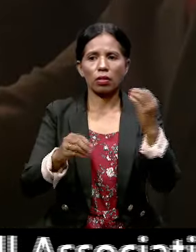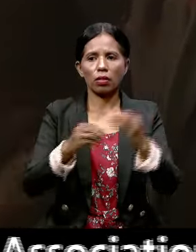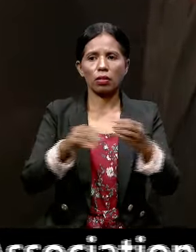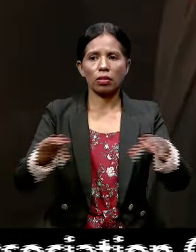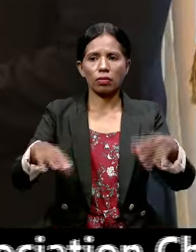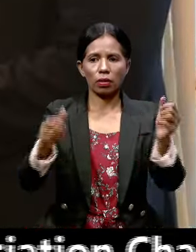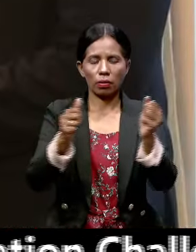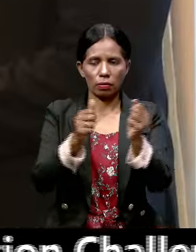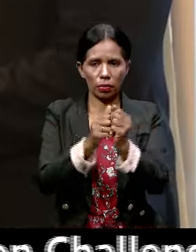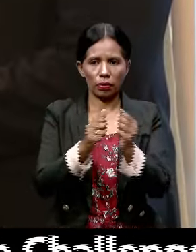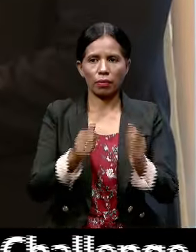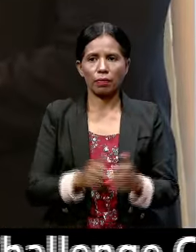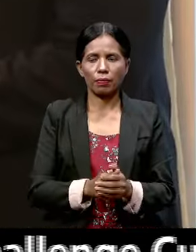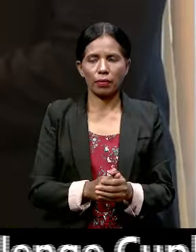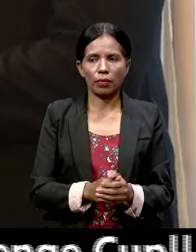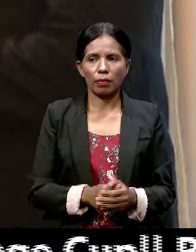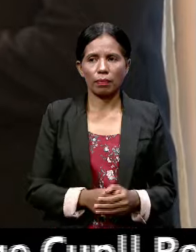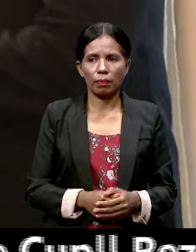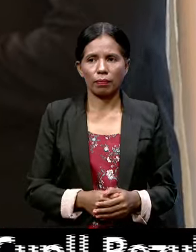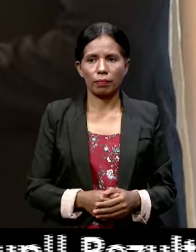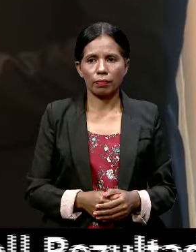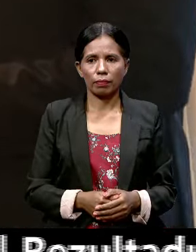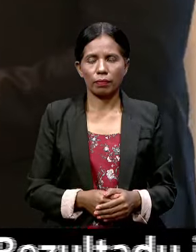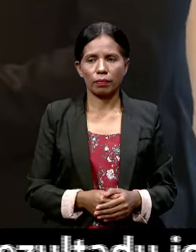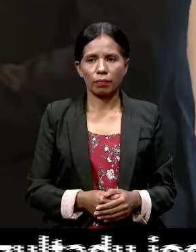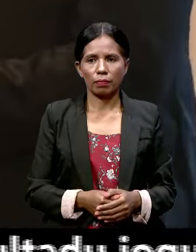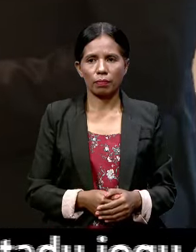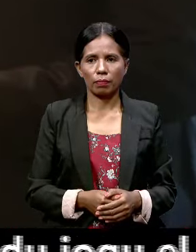cooperação serviço. Adérito Ximenes, GMN.